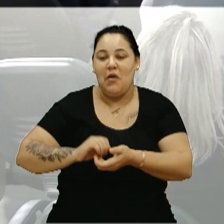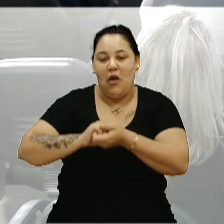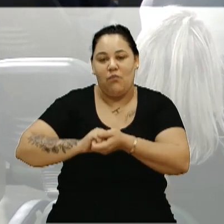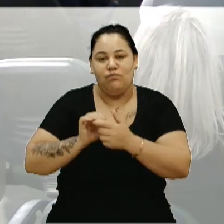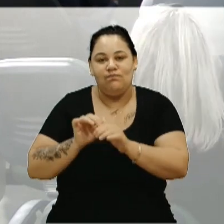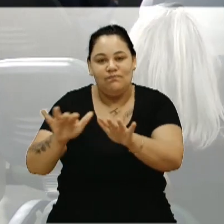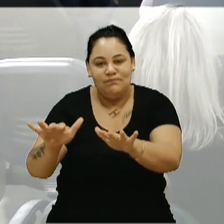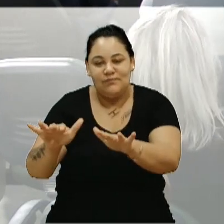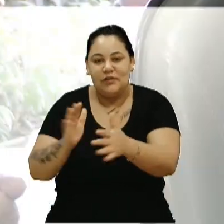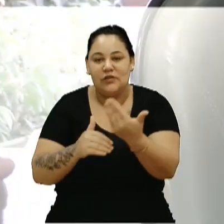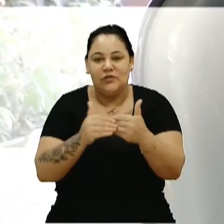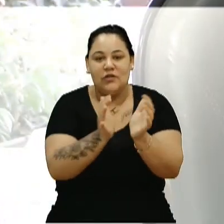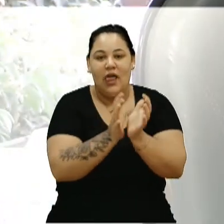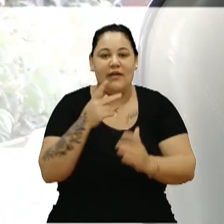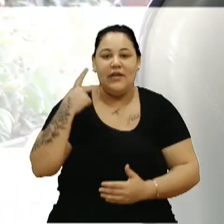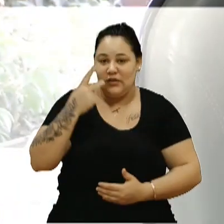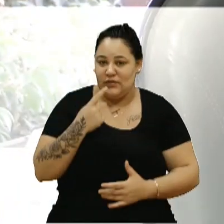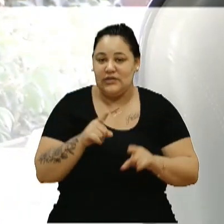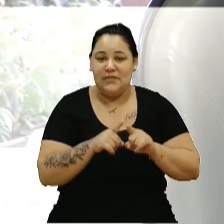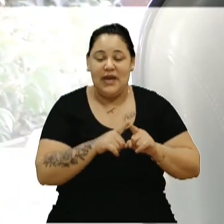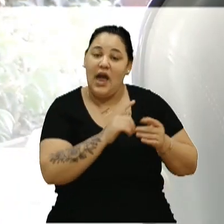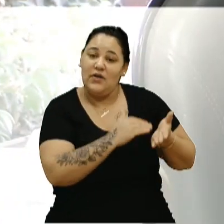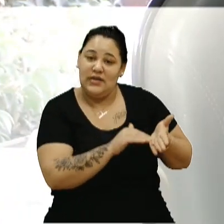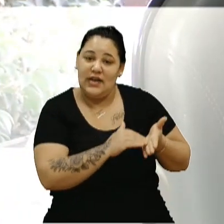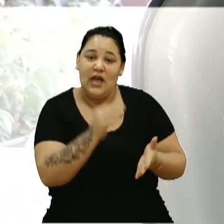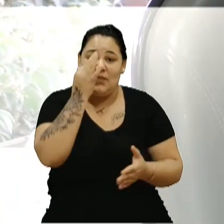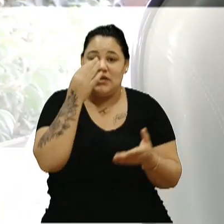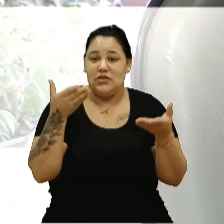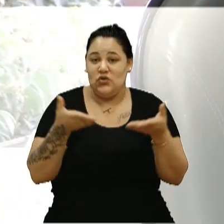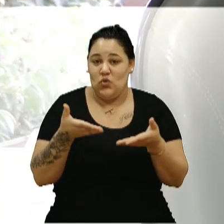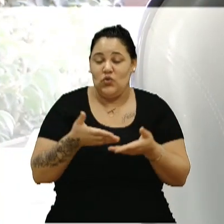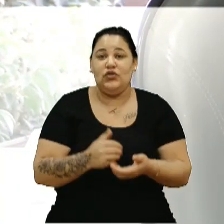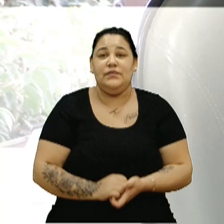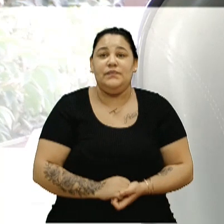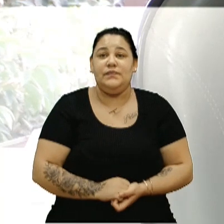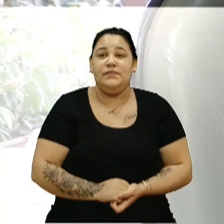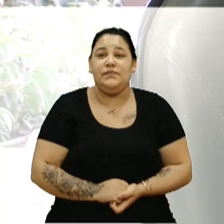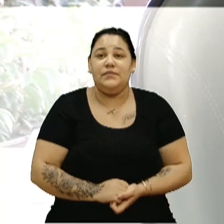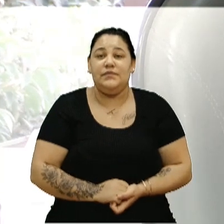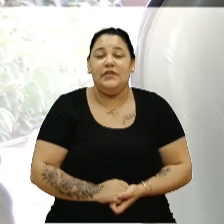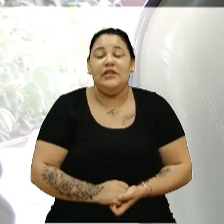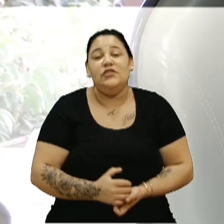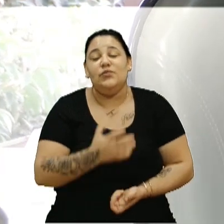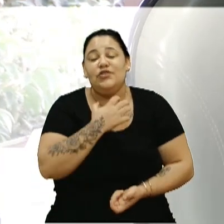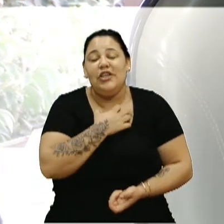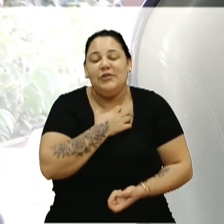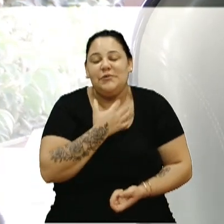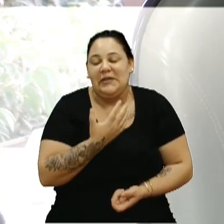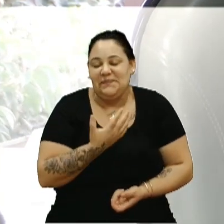colegas vereadores e vereadoras, aos secretários aqui presentes. E, de uma certa